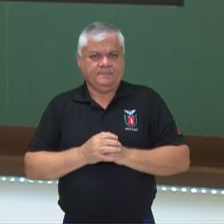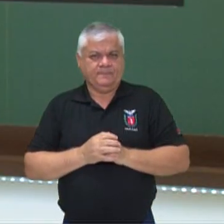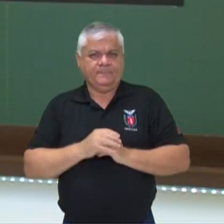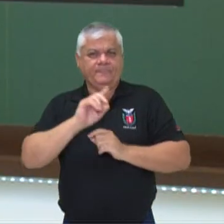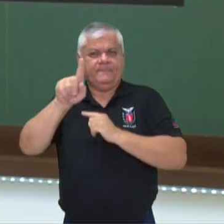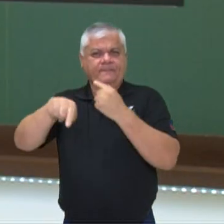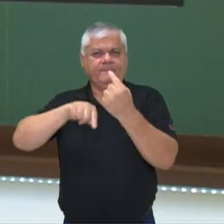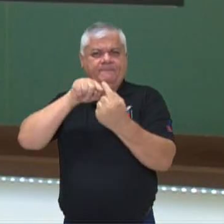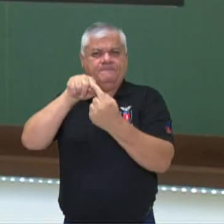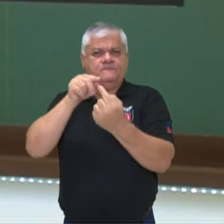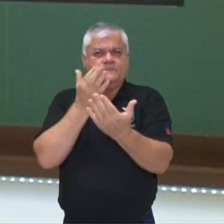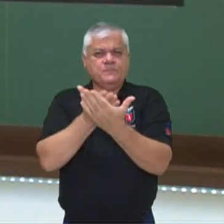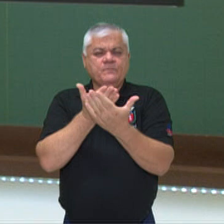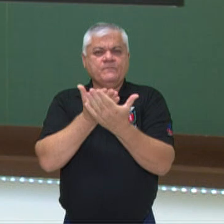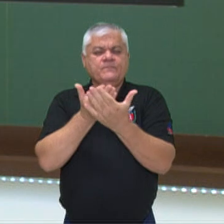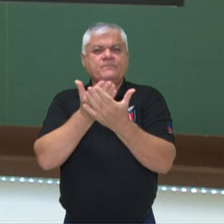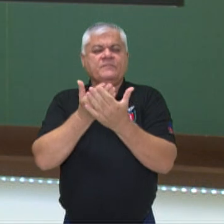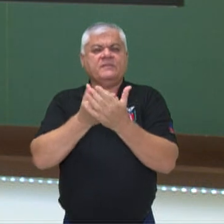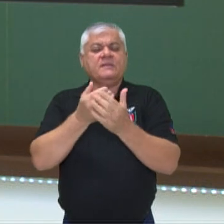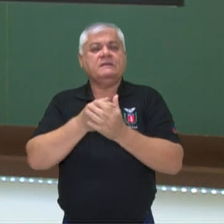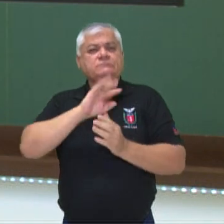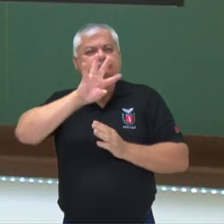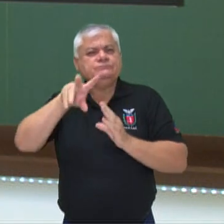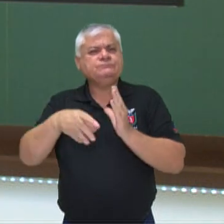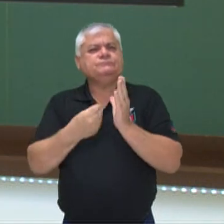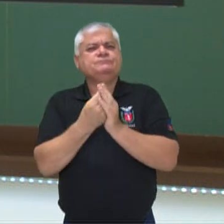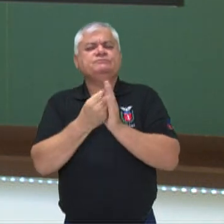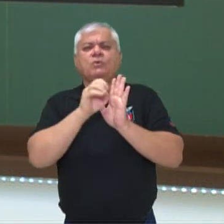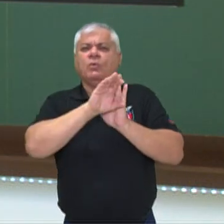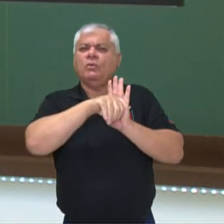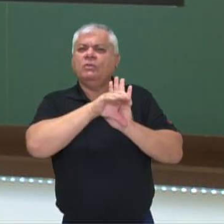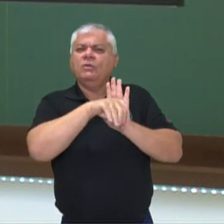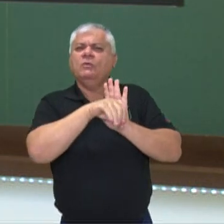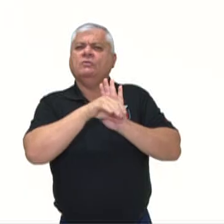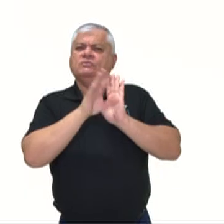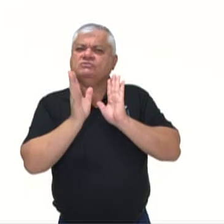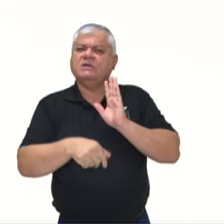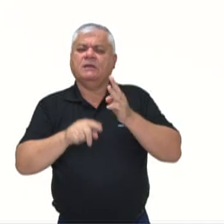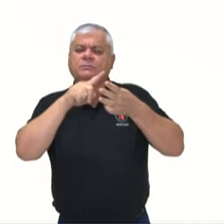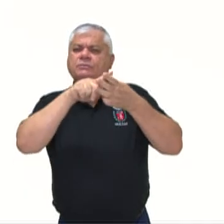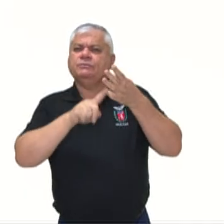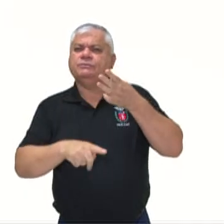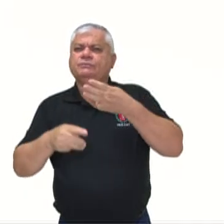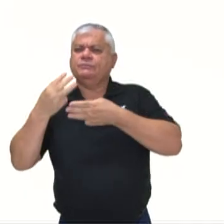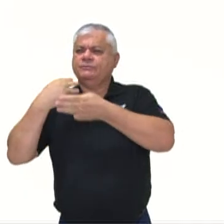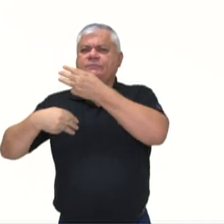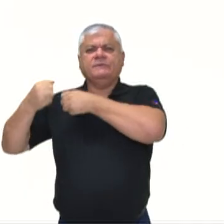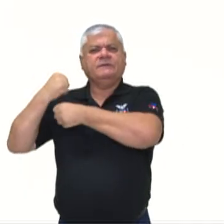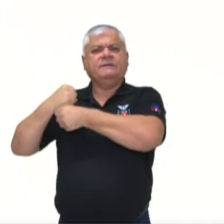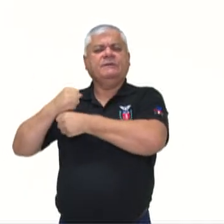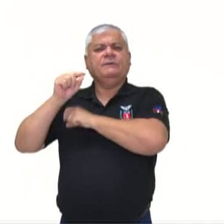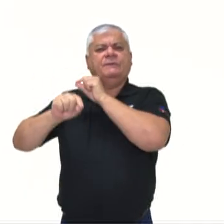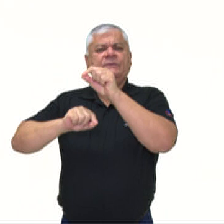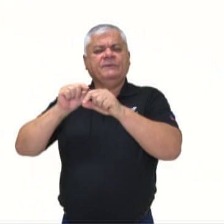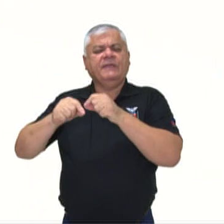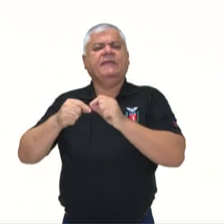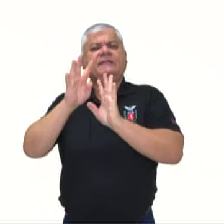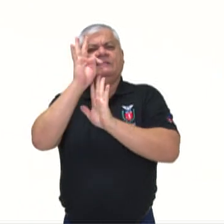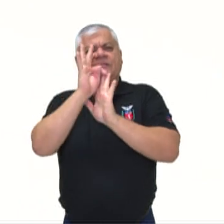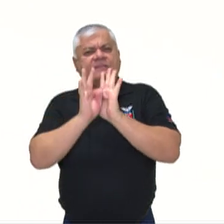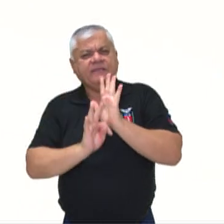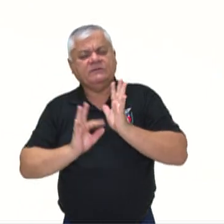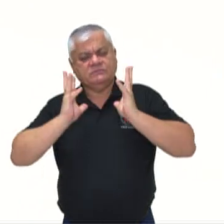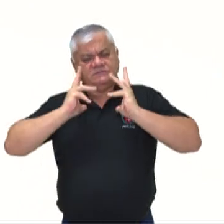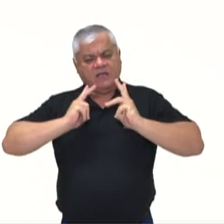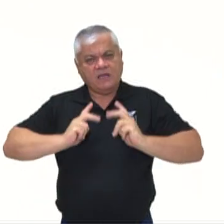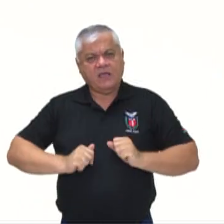desta nossa aula é retomar alguns conteúdos trabalhados no trimestre, desenvolvendo o conceito de textos sagrados, orais